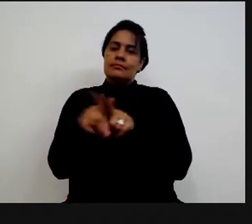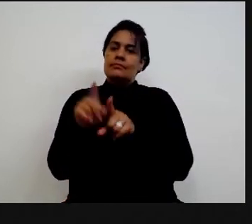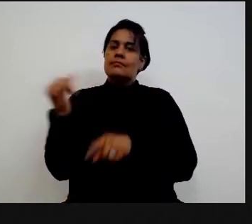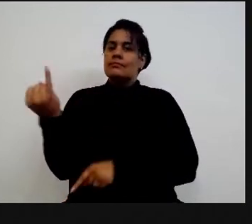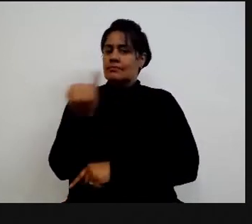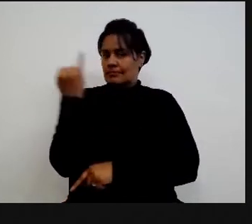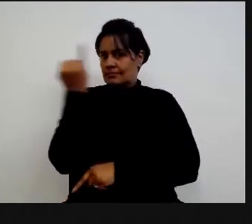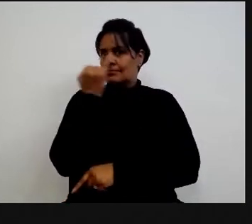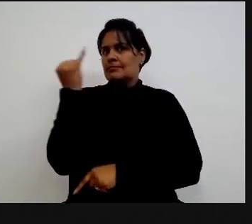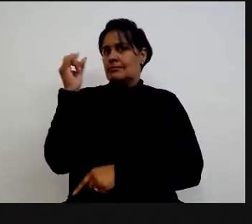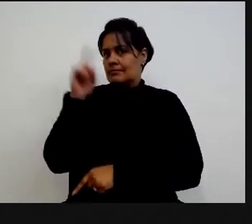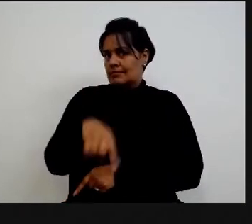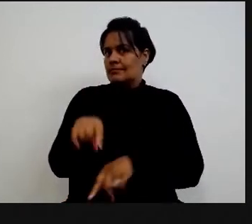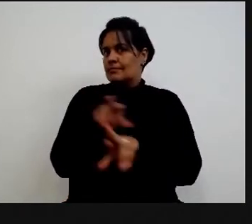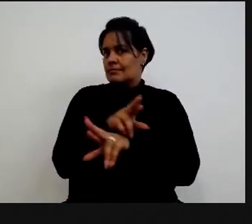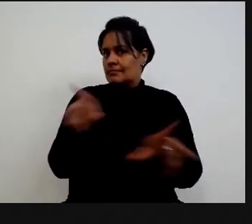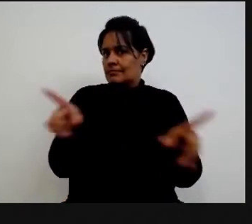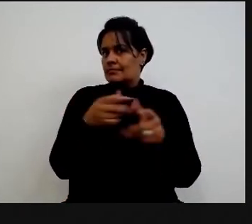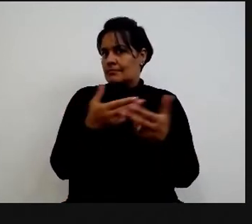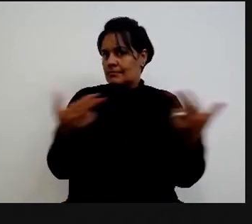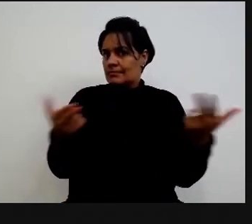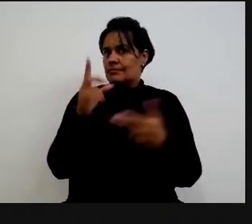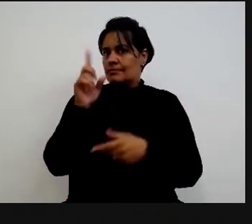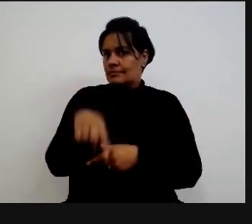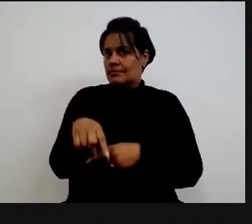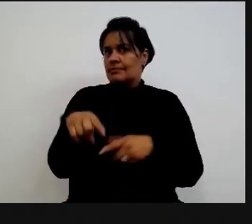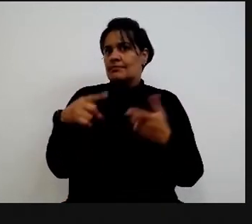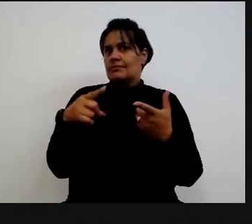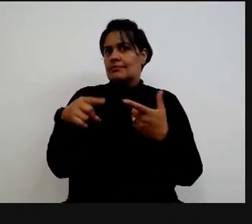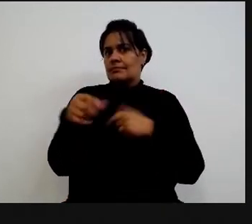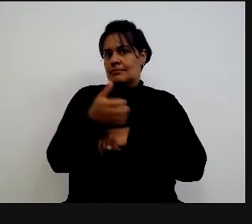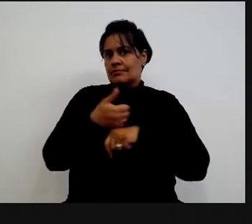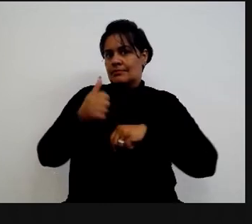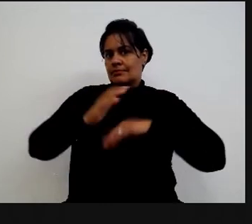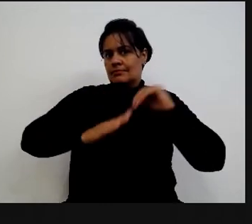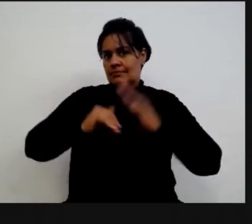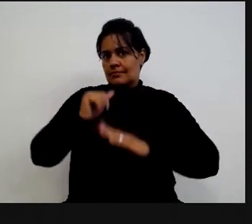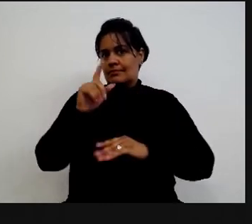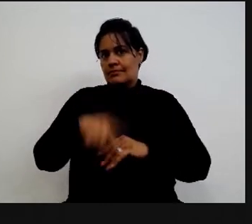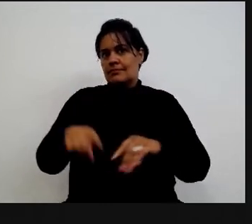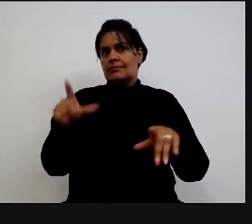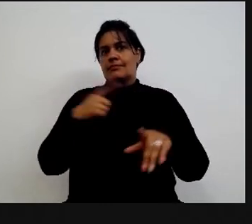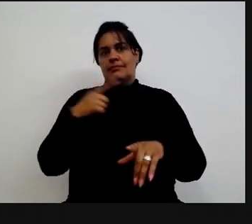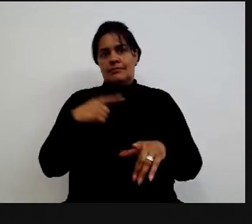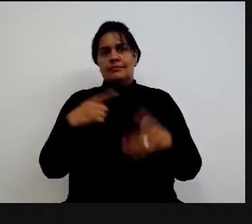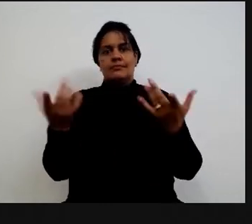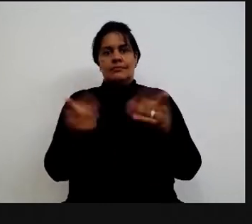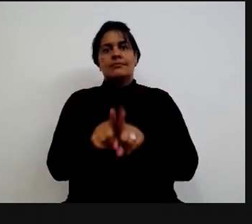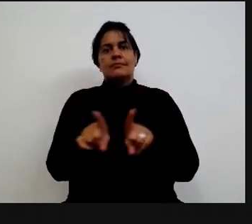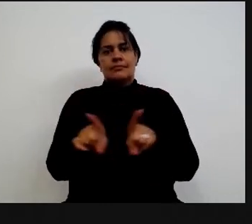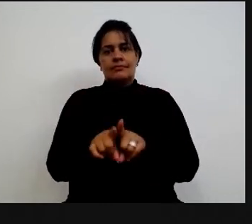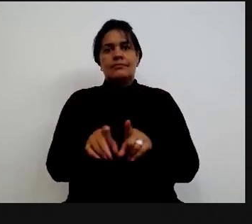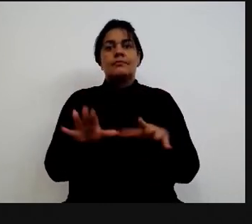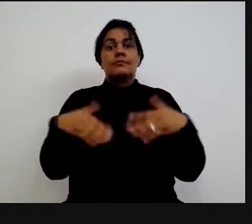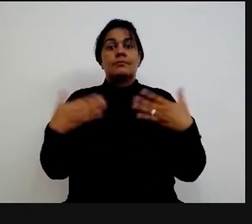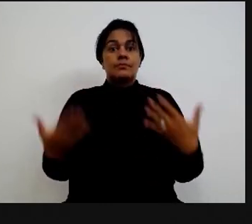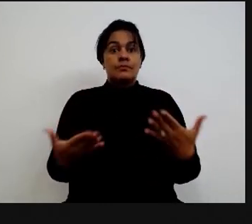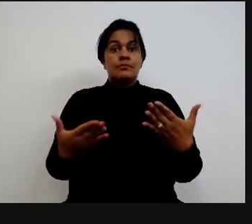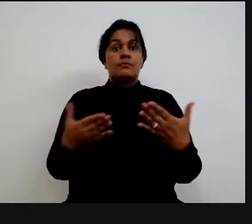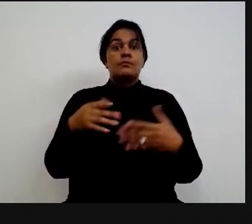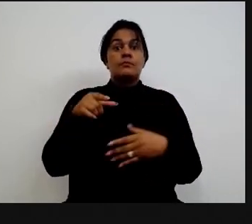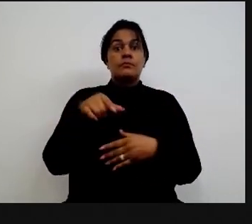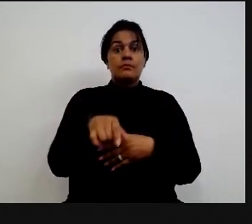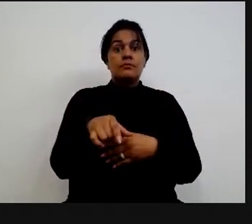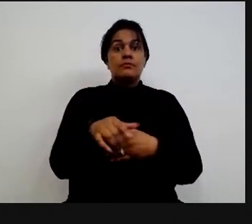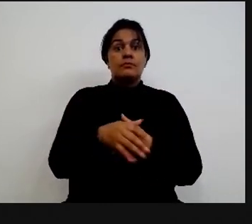ter presente a diferença entre os profissionais como um todo, né? Então, no processo de formação, você